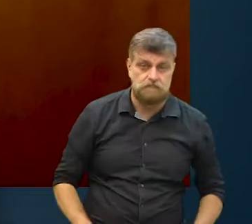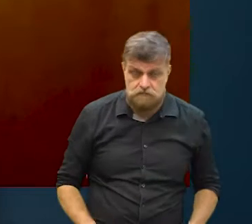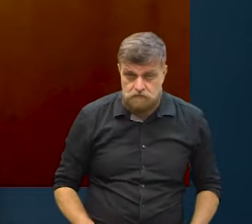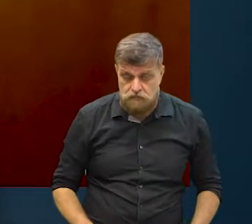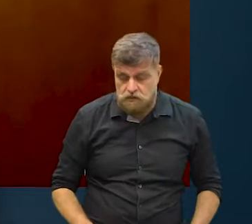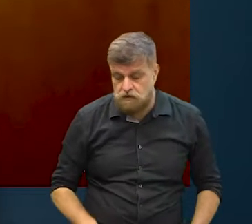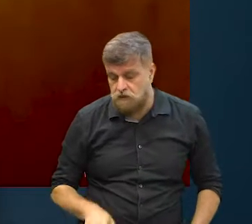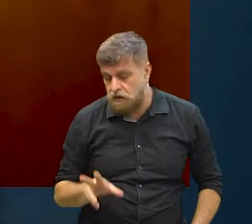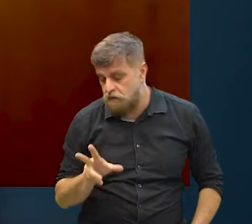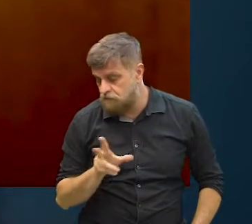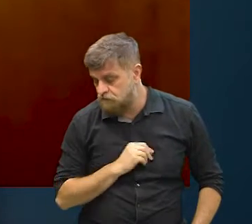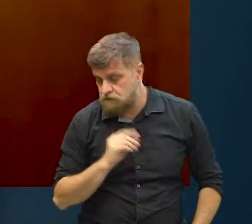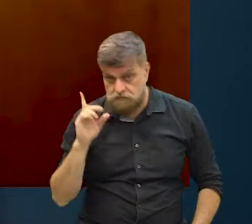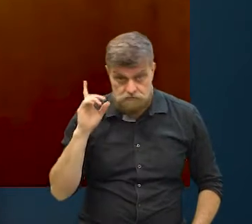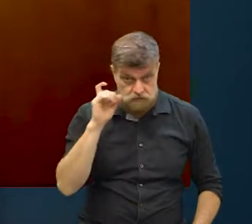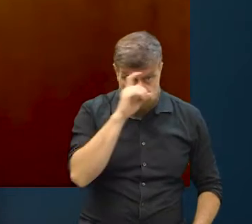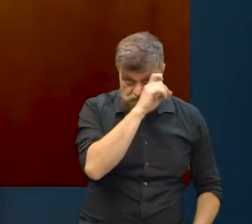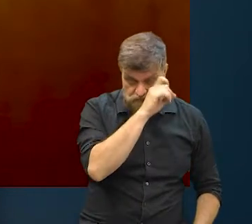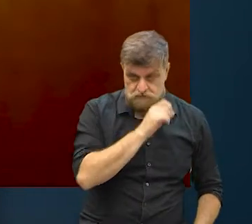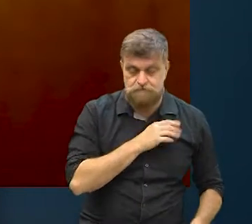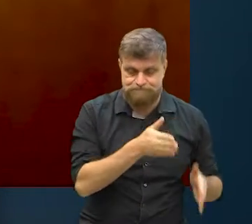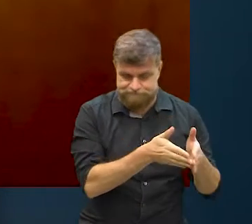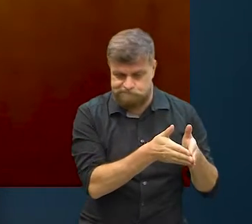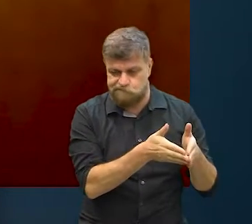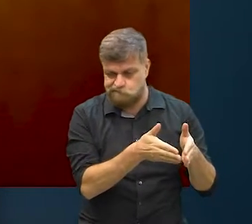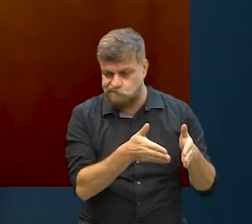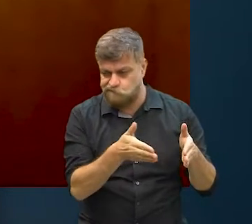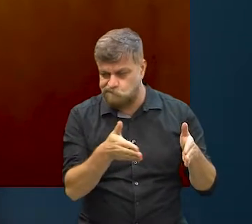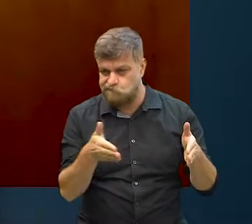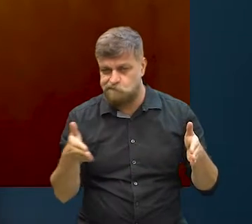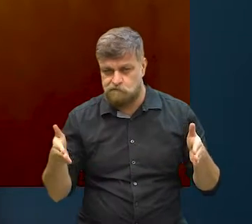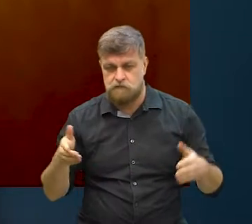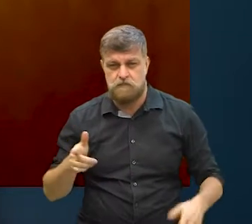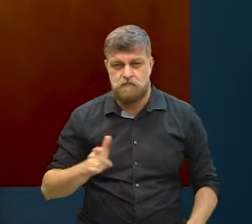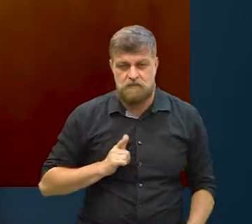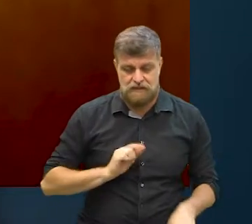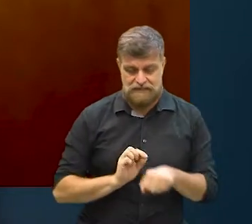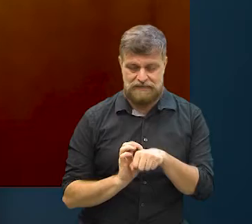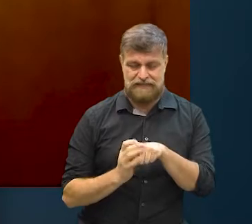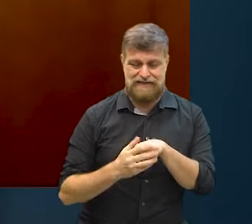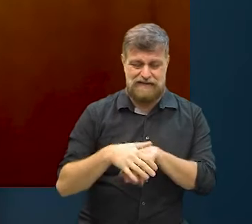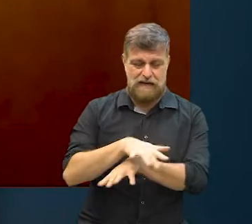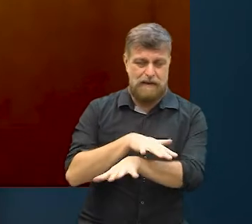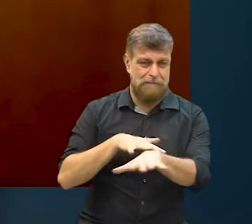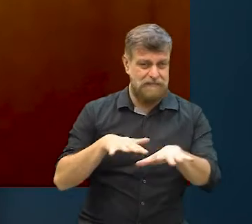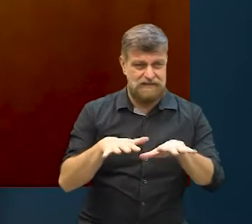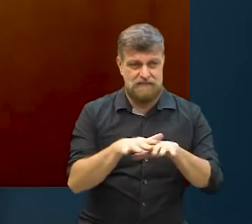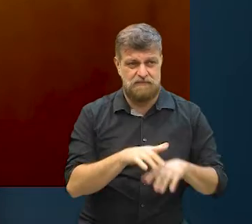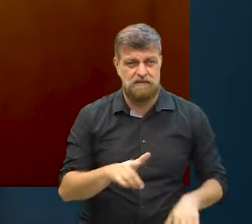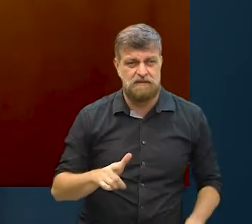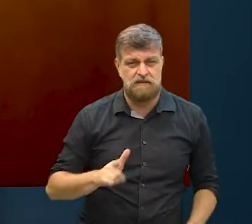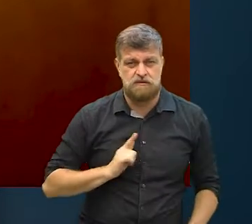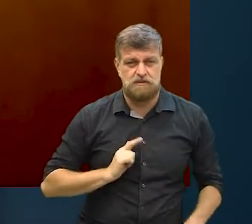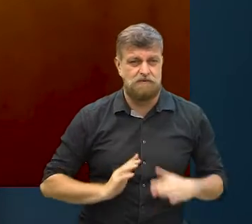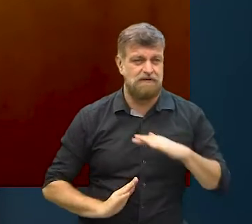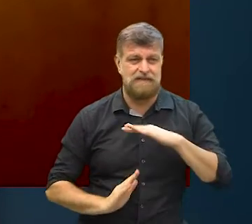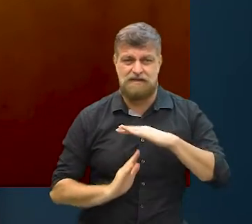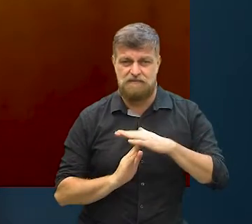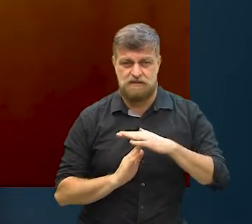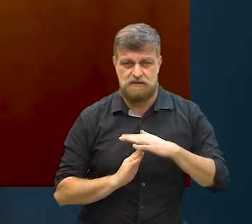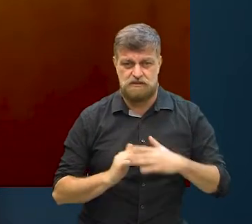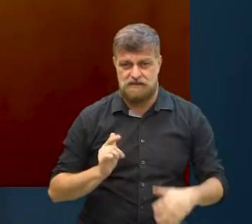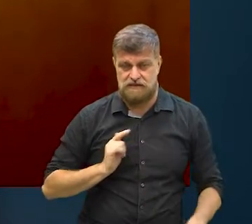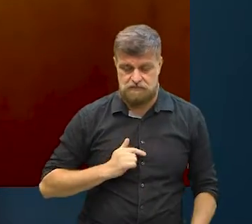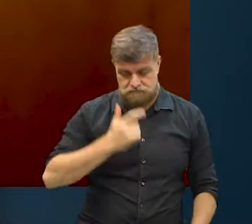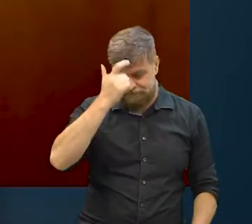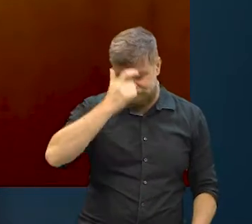muito difícil. Eu passei uma fase muito difícil, né? Dentro da pandemia, eu atendi até no limite, até onde